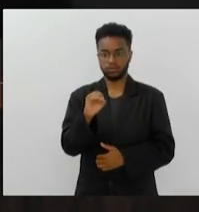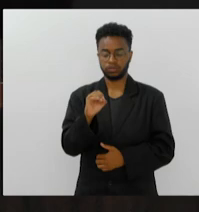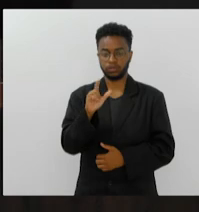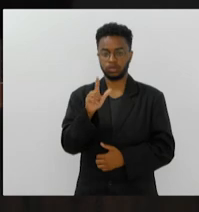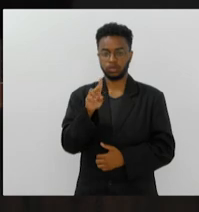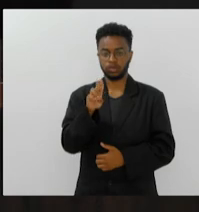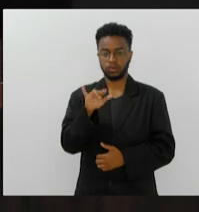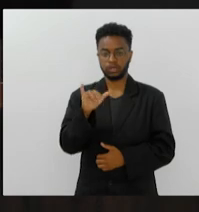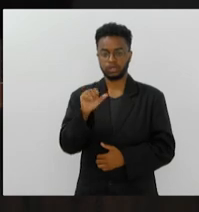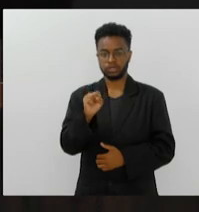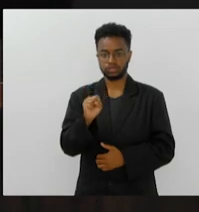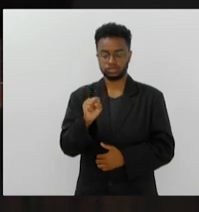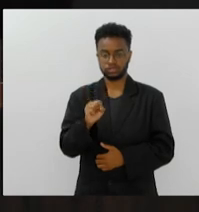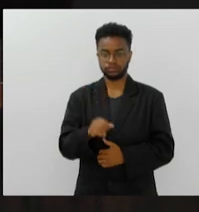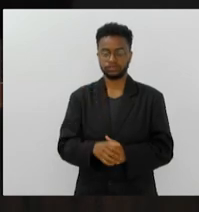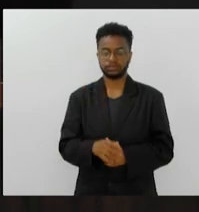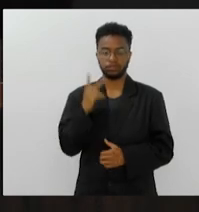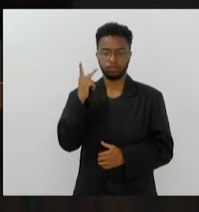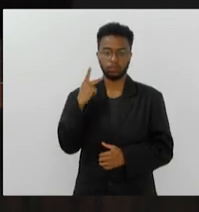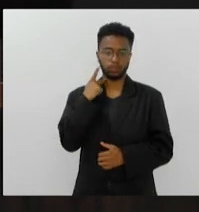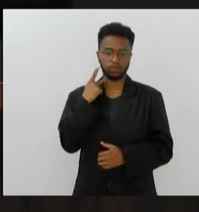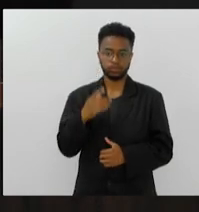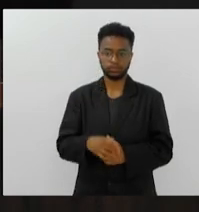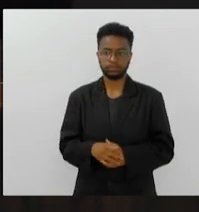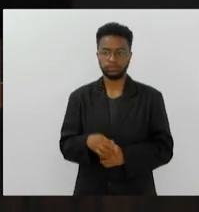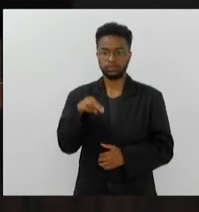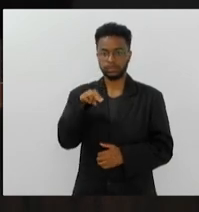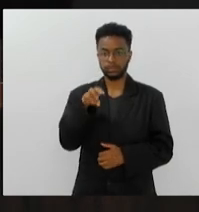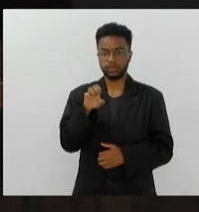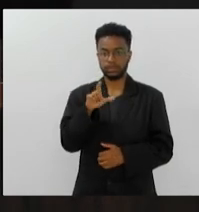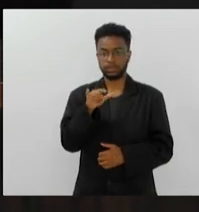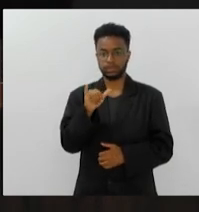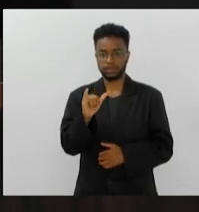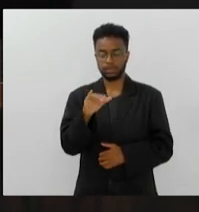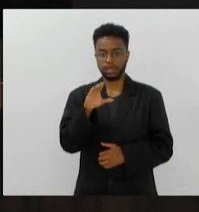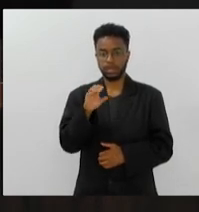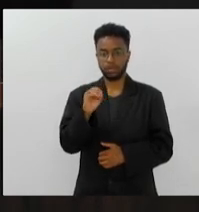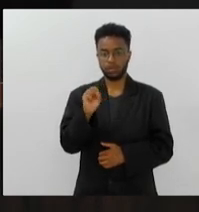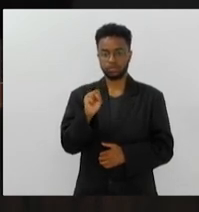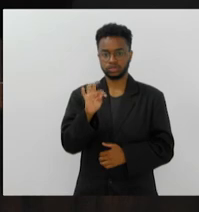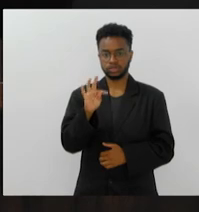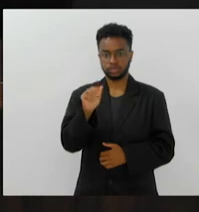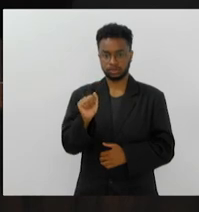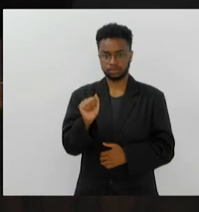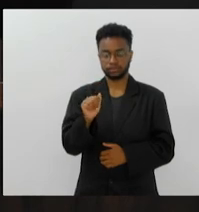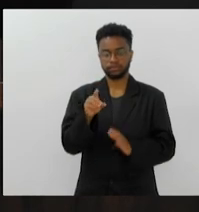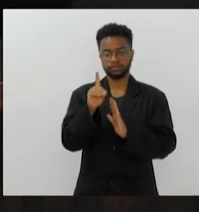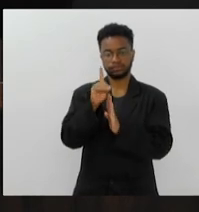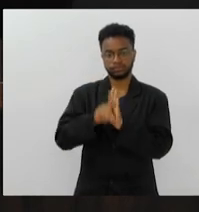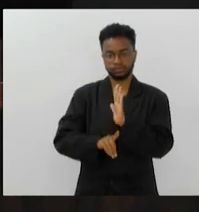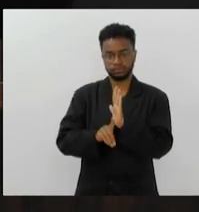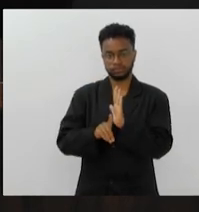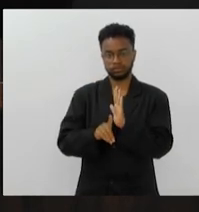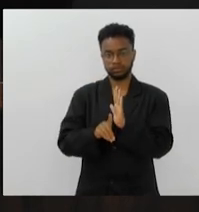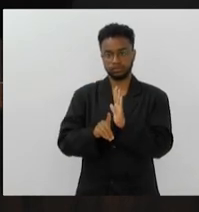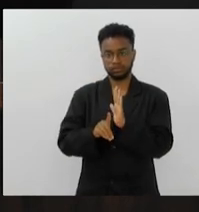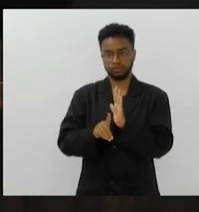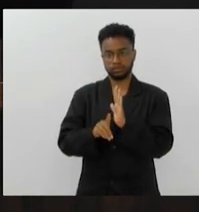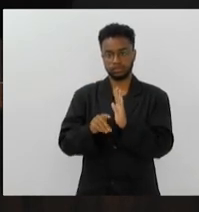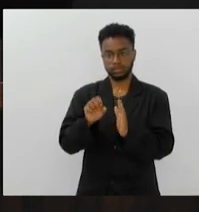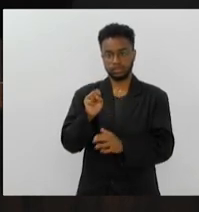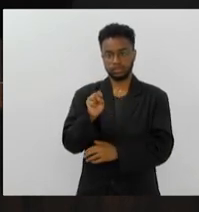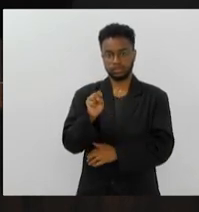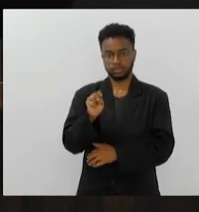Mobarak, procurador. Nelly da Costa Rosa, diretora do